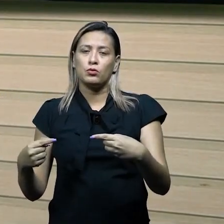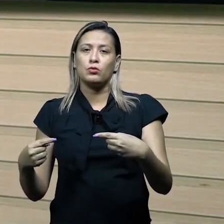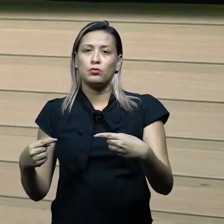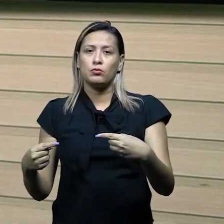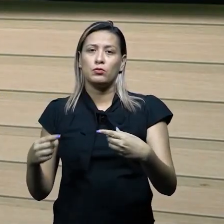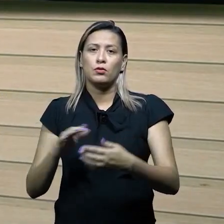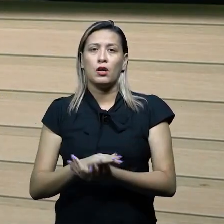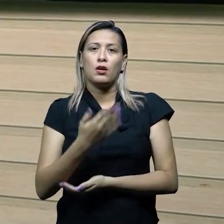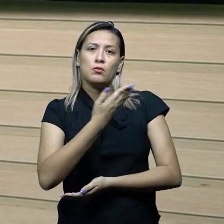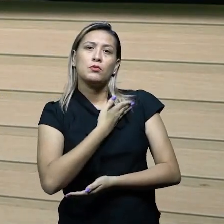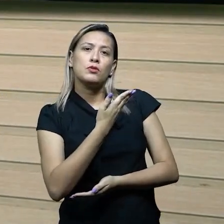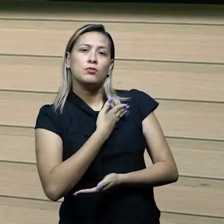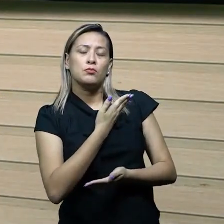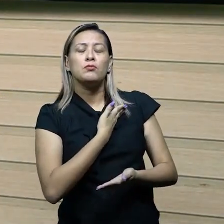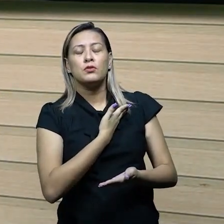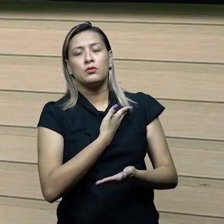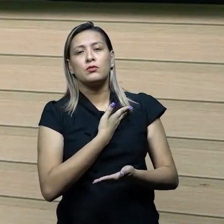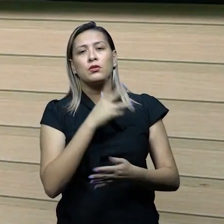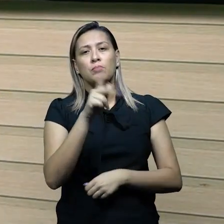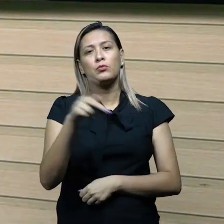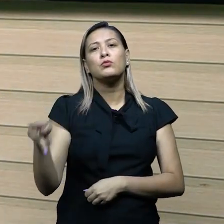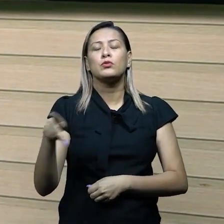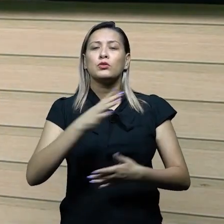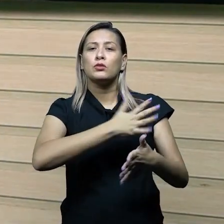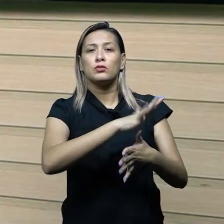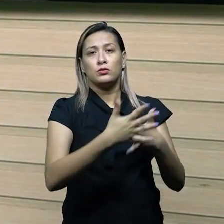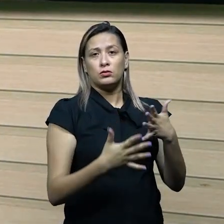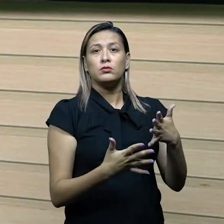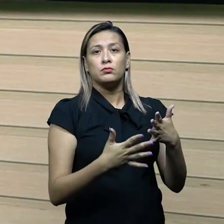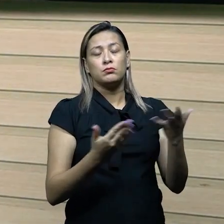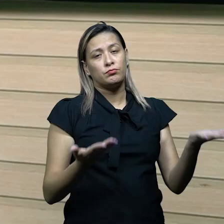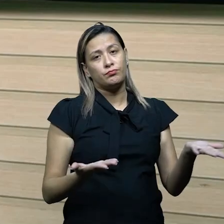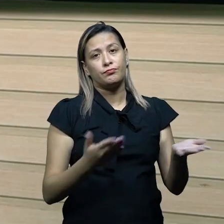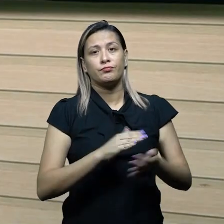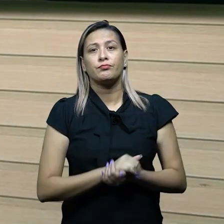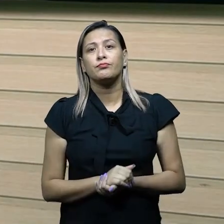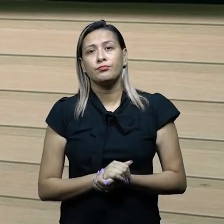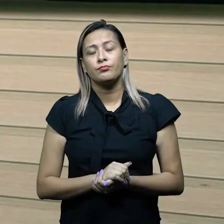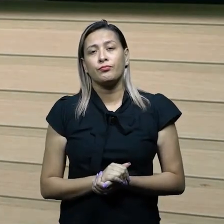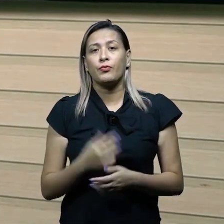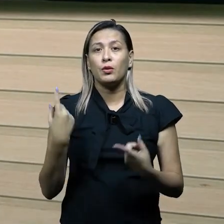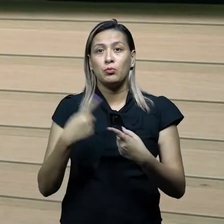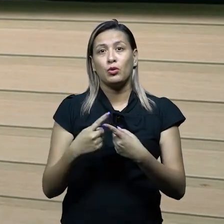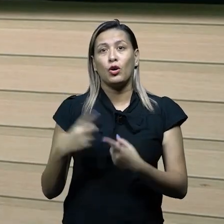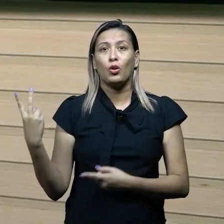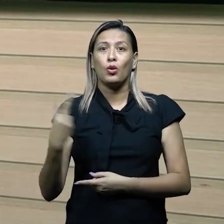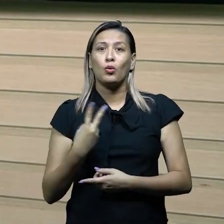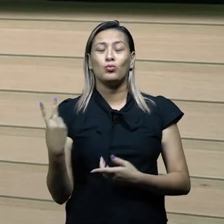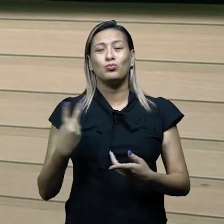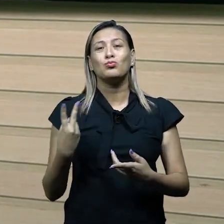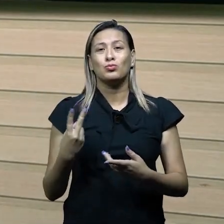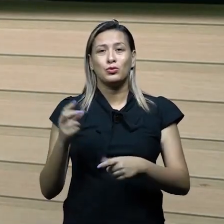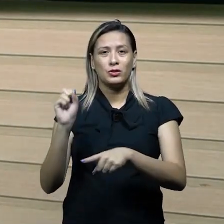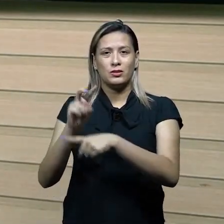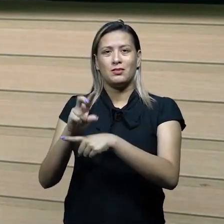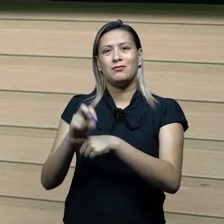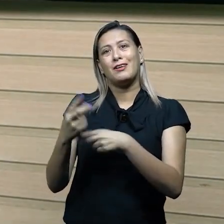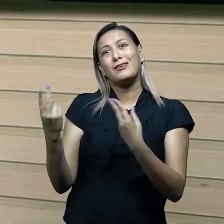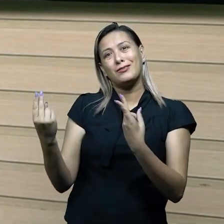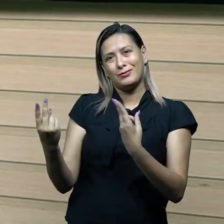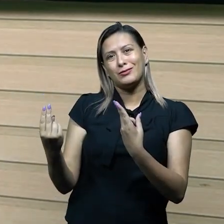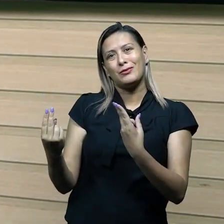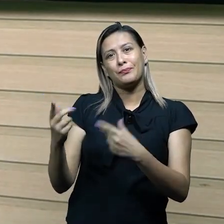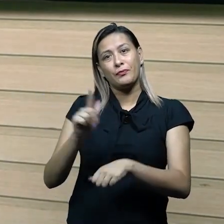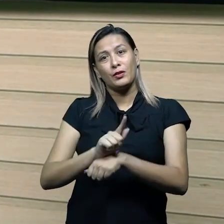amiga aqui, professora de Libras. A gente vai começar a se olhar de forma um pouco diferente, porque a gente está concorrendo à mesma vaga. E aí,